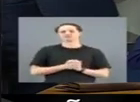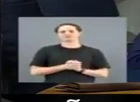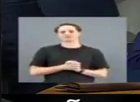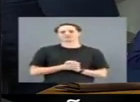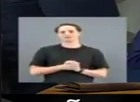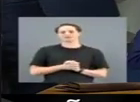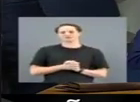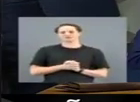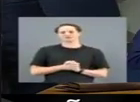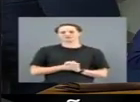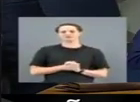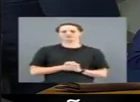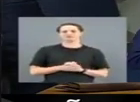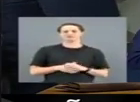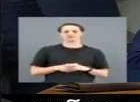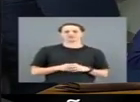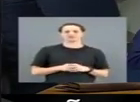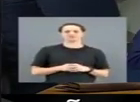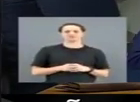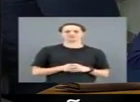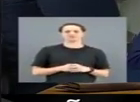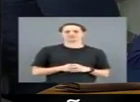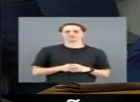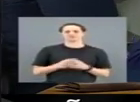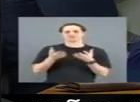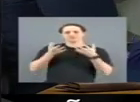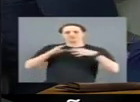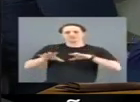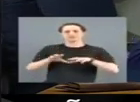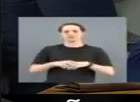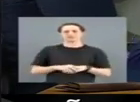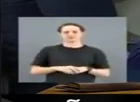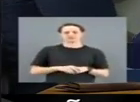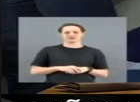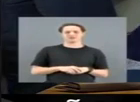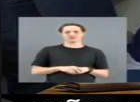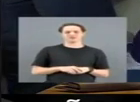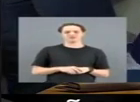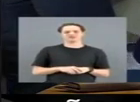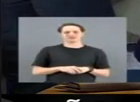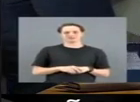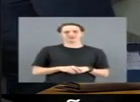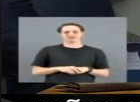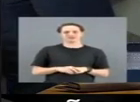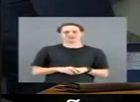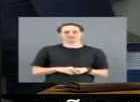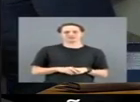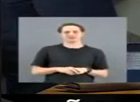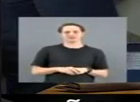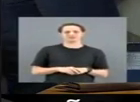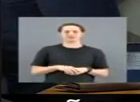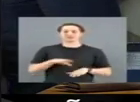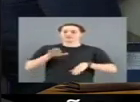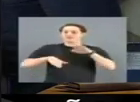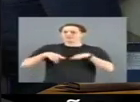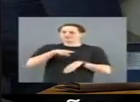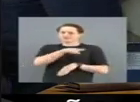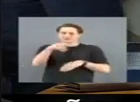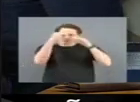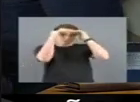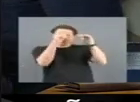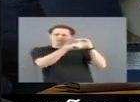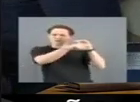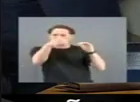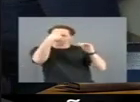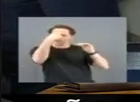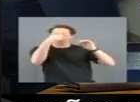não estavam querendo, de maneira nenhuma, a realização dessa CPMI. Eu falo, com todo respeito a quem pensa diferente, o governo